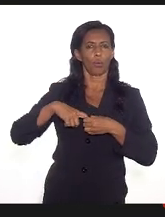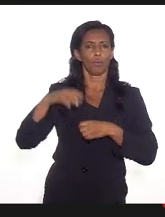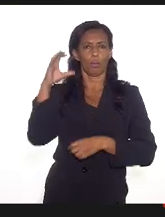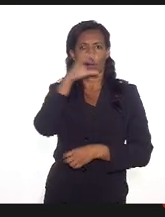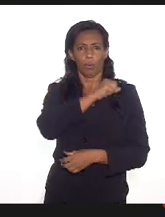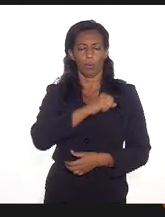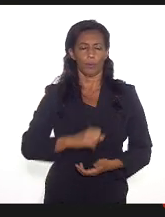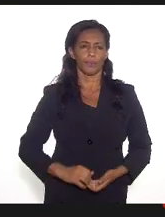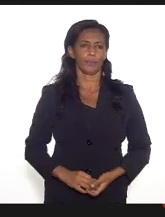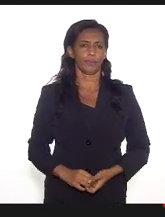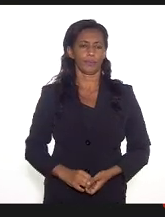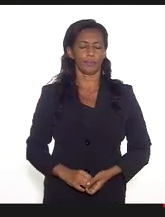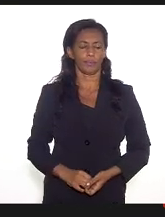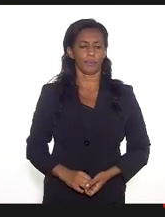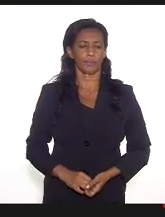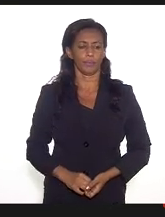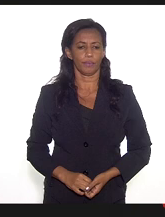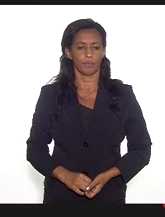imediato.